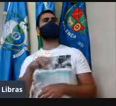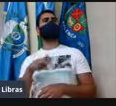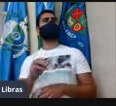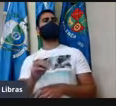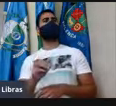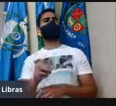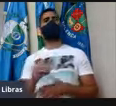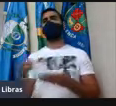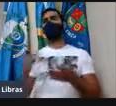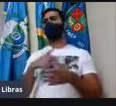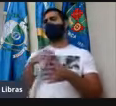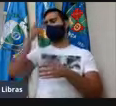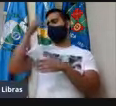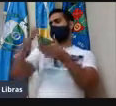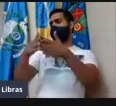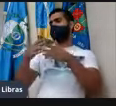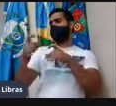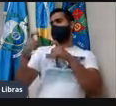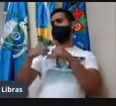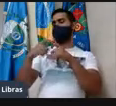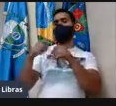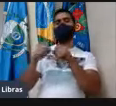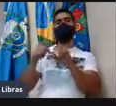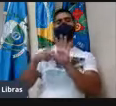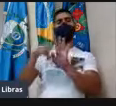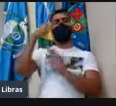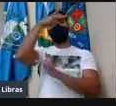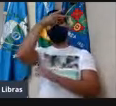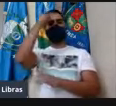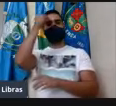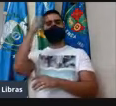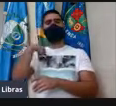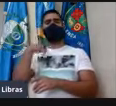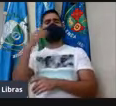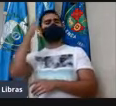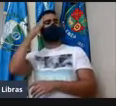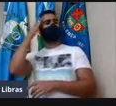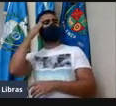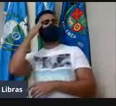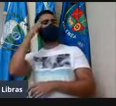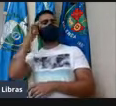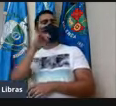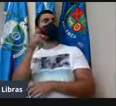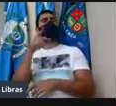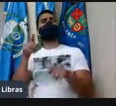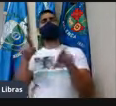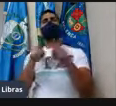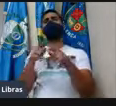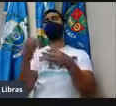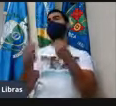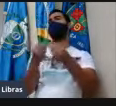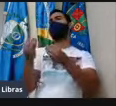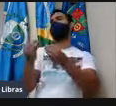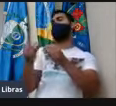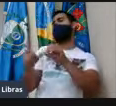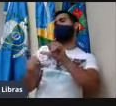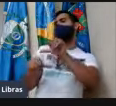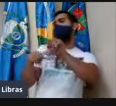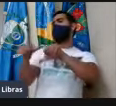acolhimento das licenças médicas estão sendo feito pela prefeitura. E eu queria que você falasse um pouco para a gente sobre essa